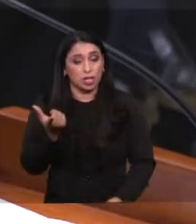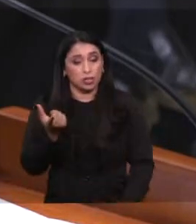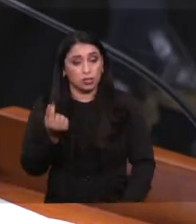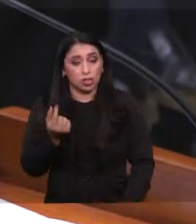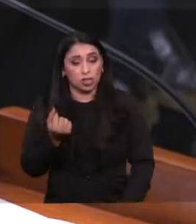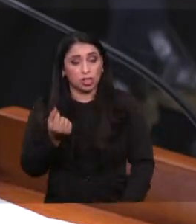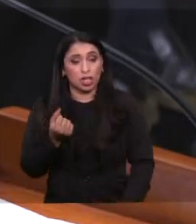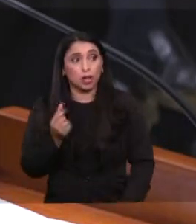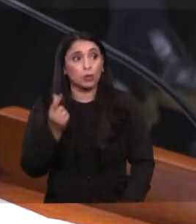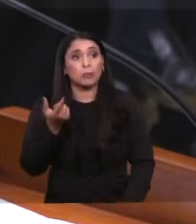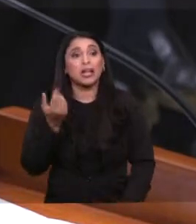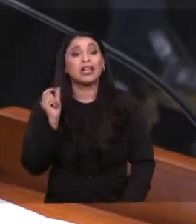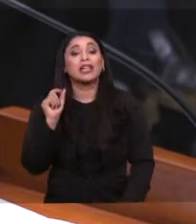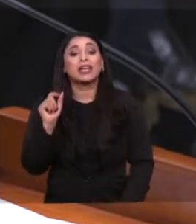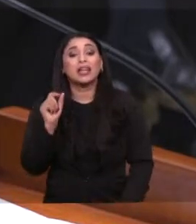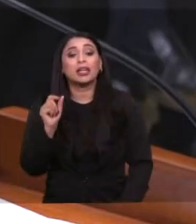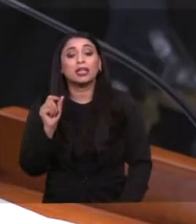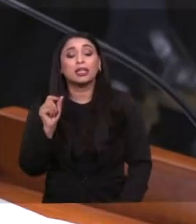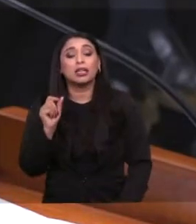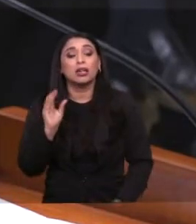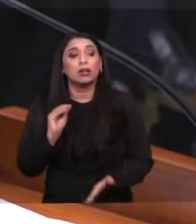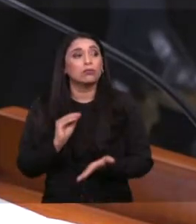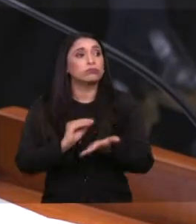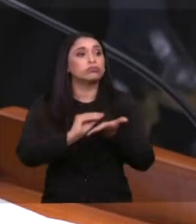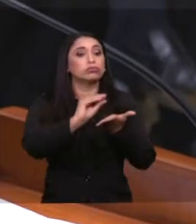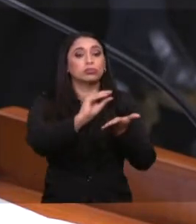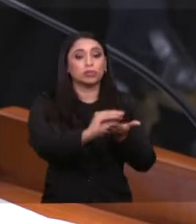se destinará